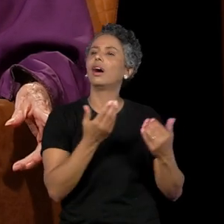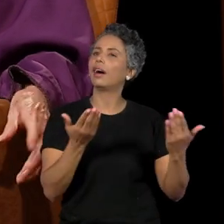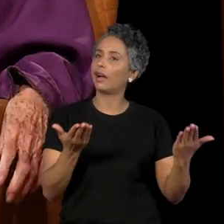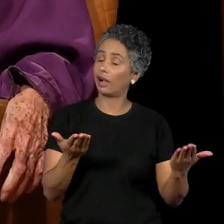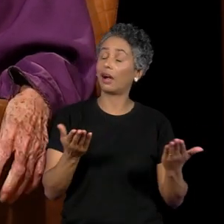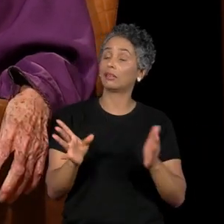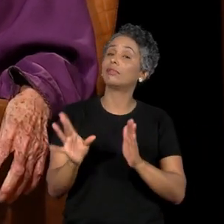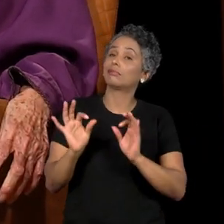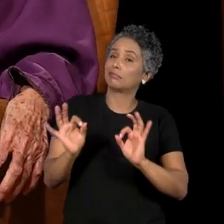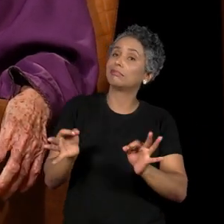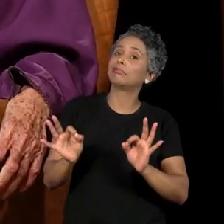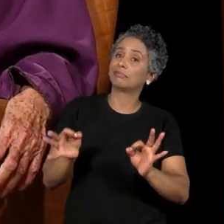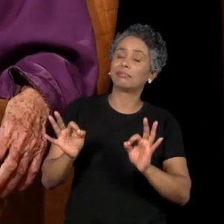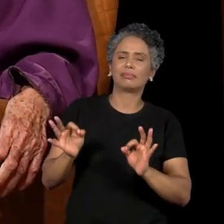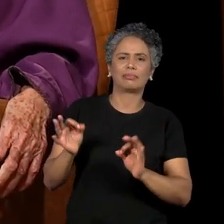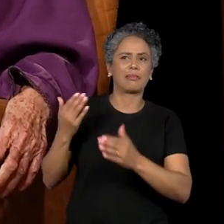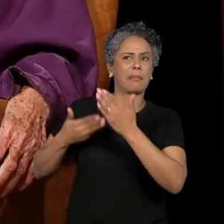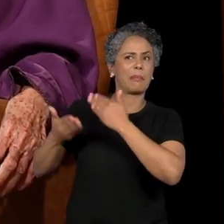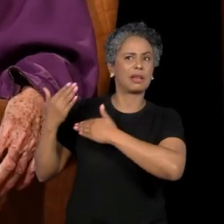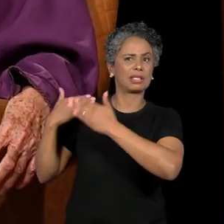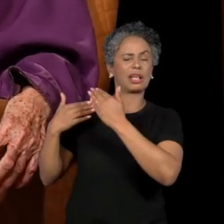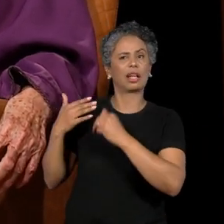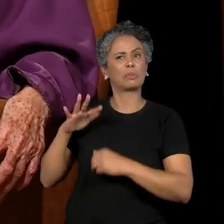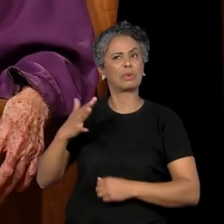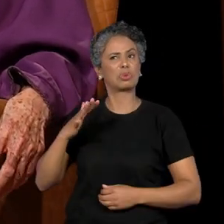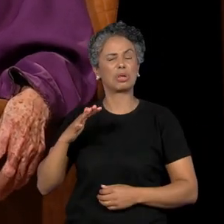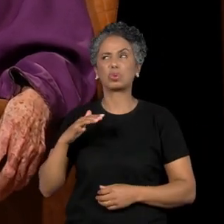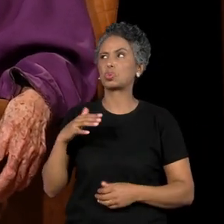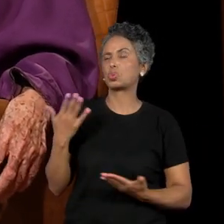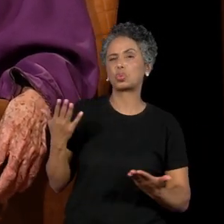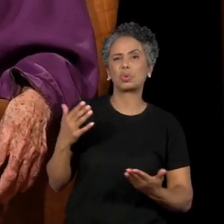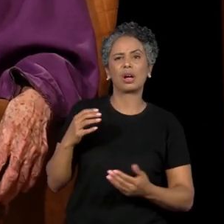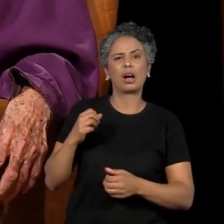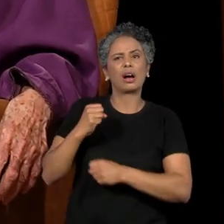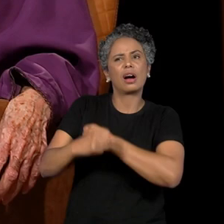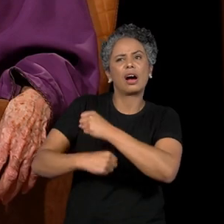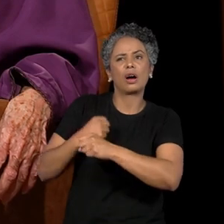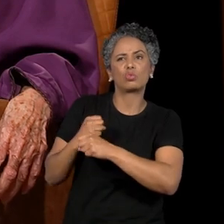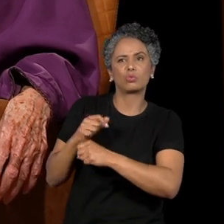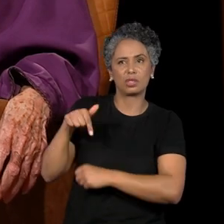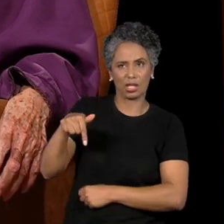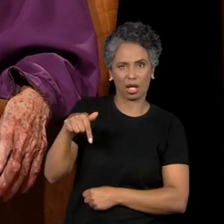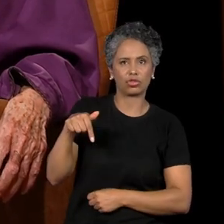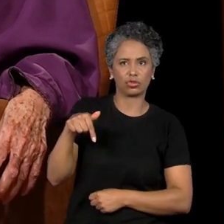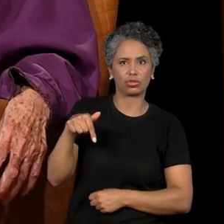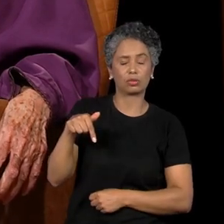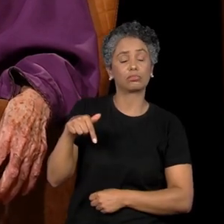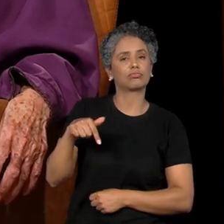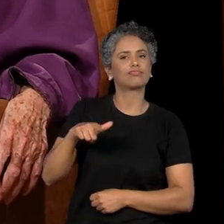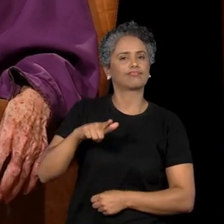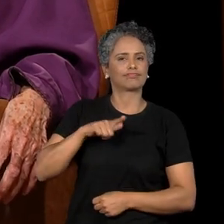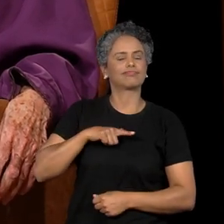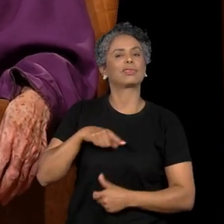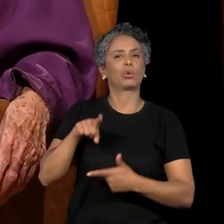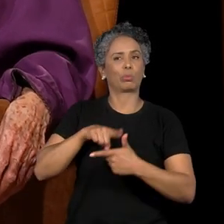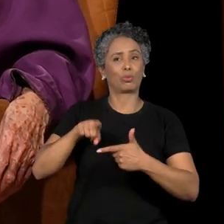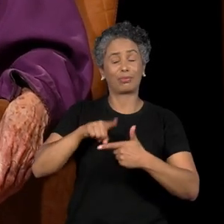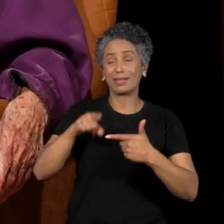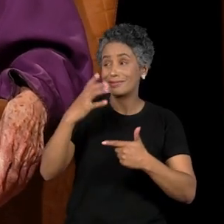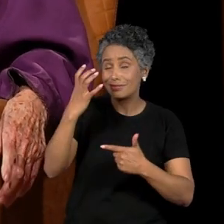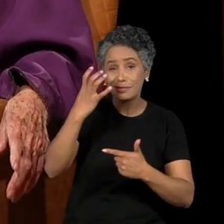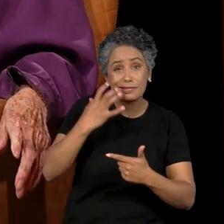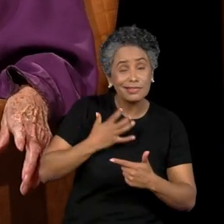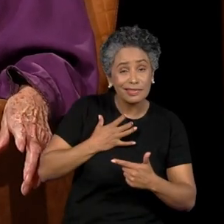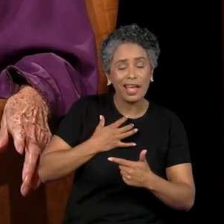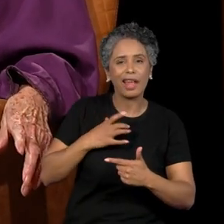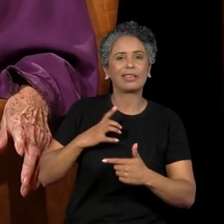sétimo ano, por aí. Ele pegou uma lordose da coluna. Então, uhum. Estava